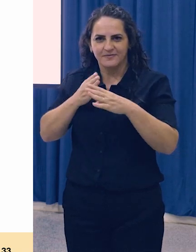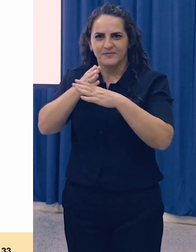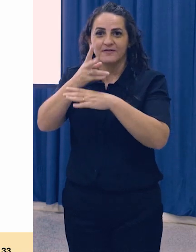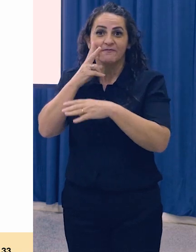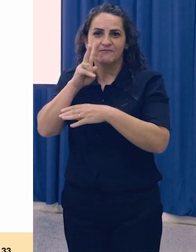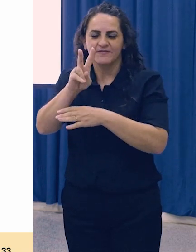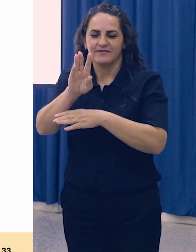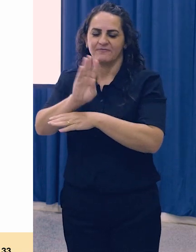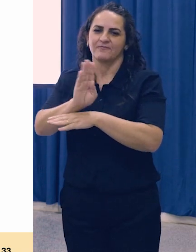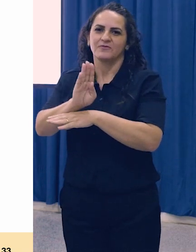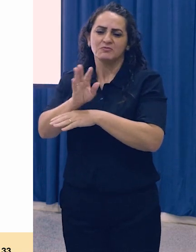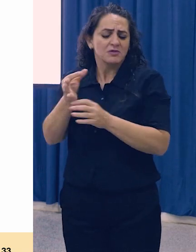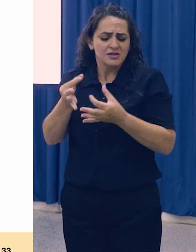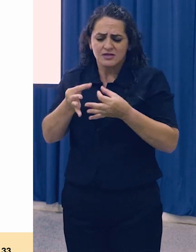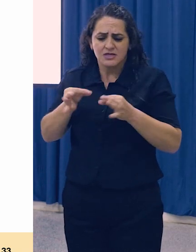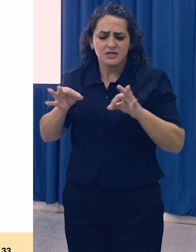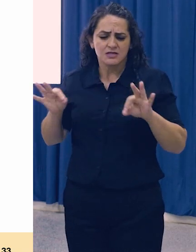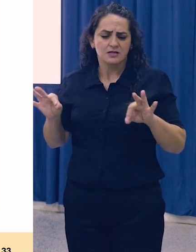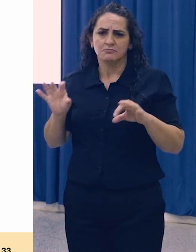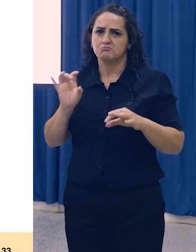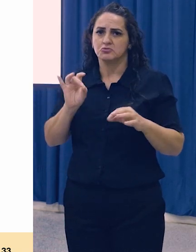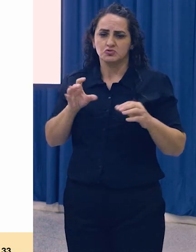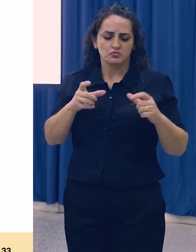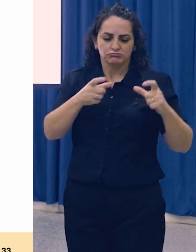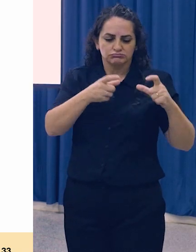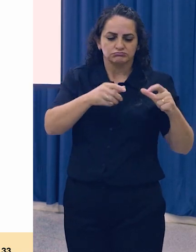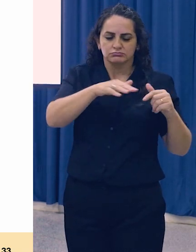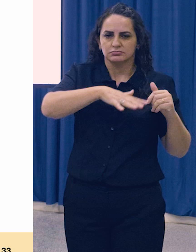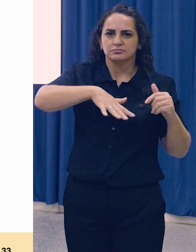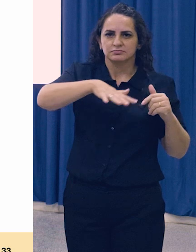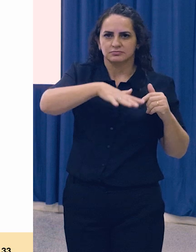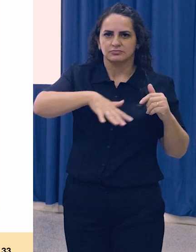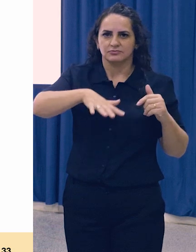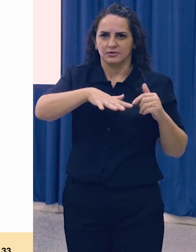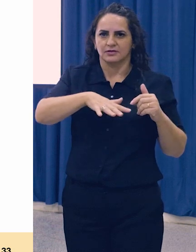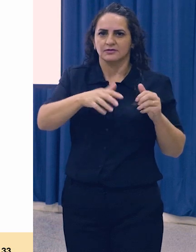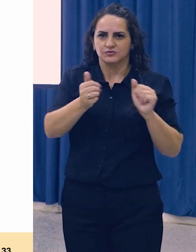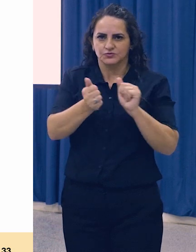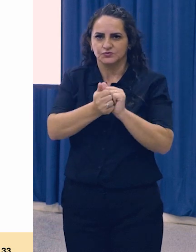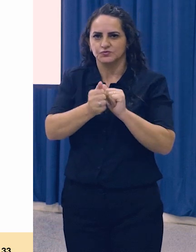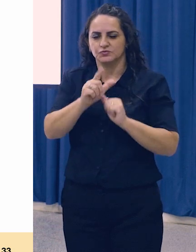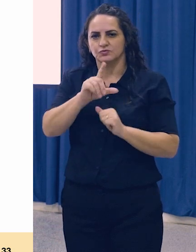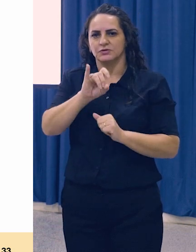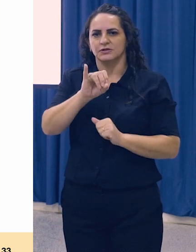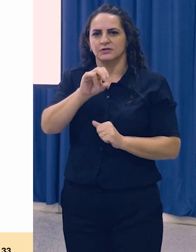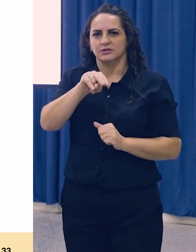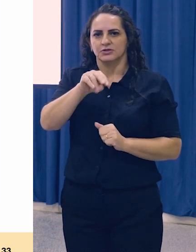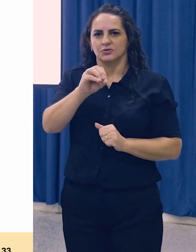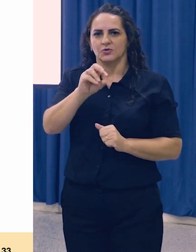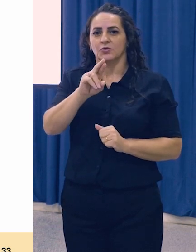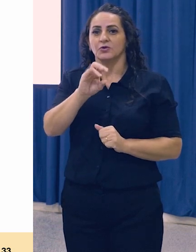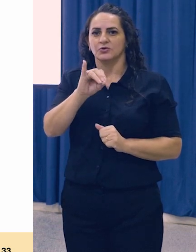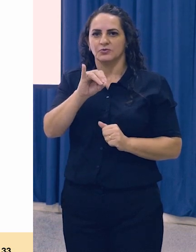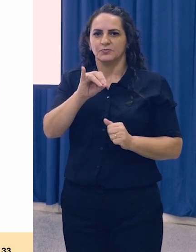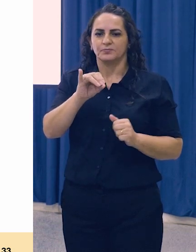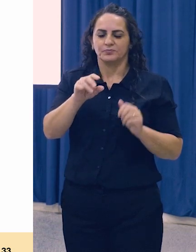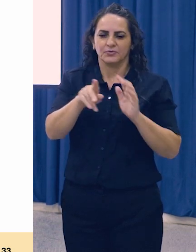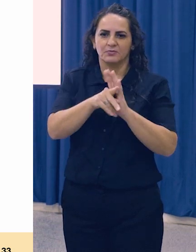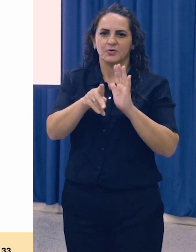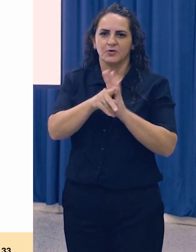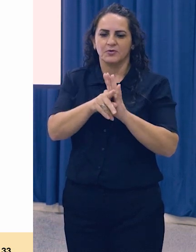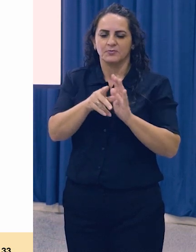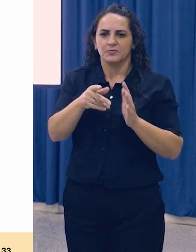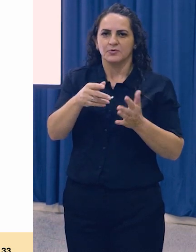algo simples, né? Era só um espaço com linóleo, que é aquele tapete que a bailarina dança em cima, né?